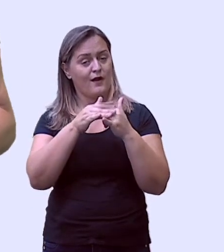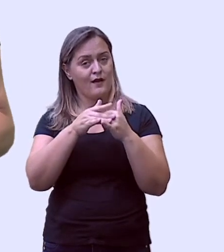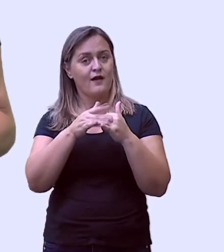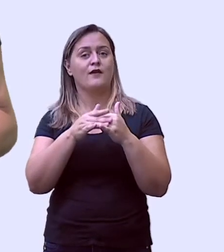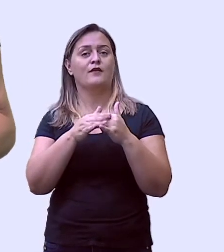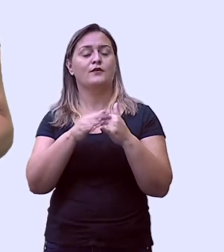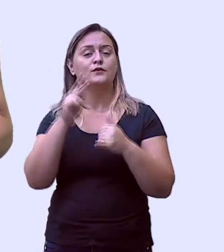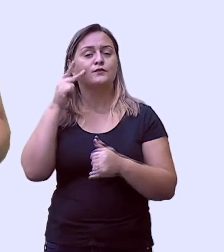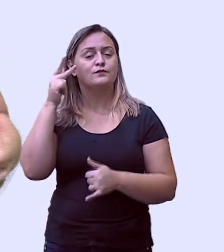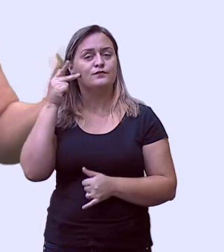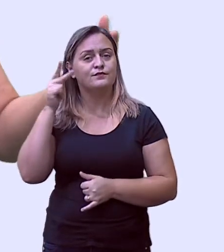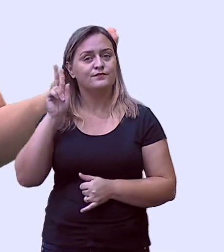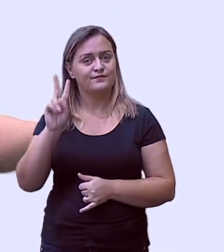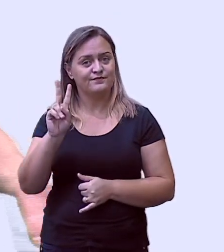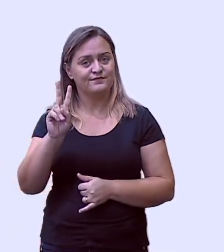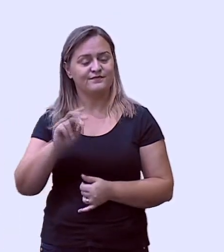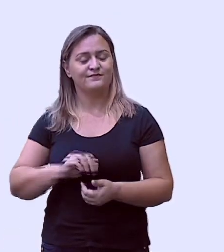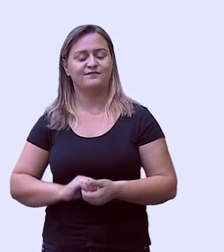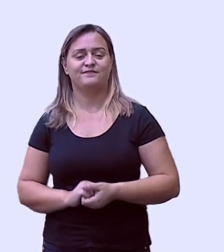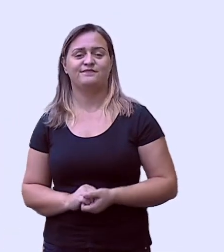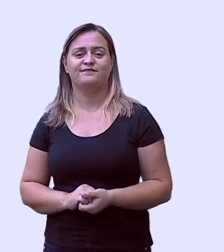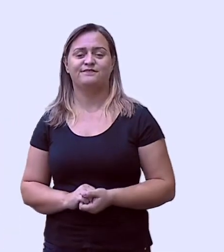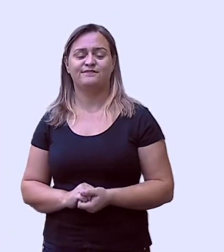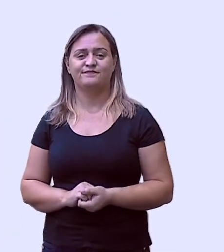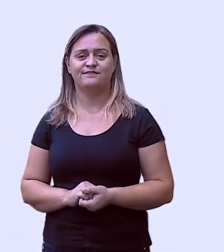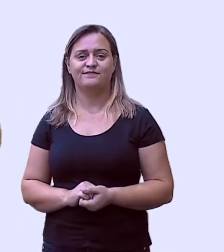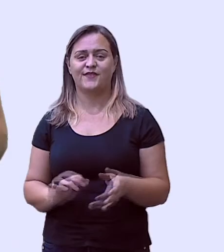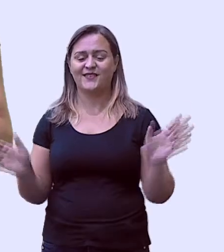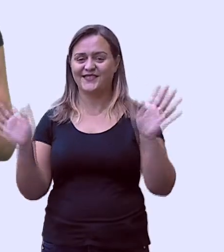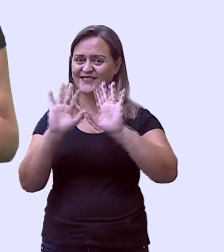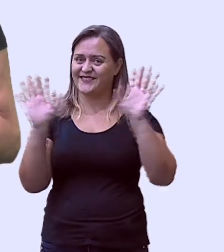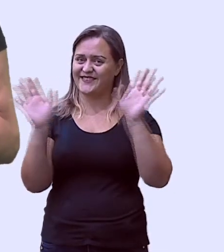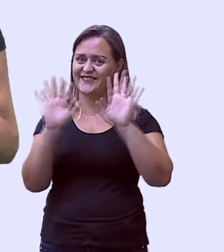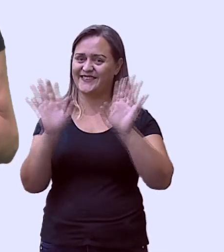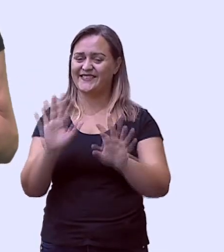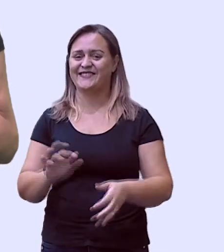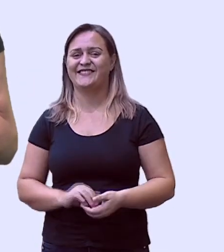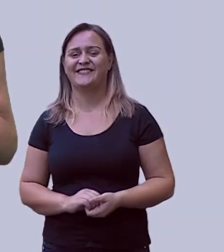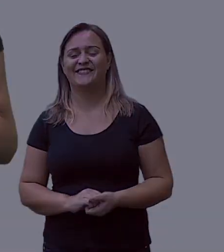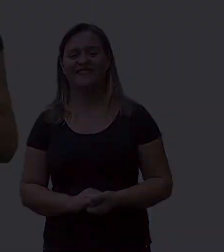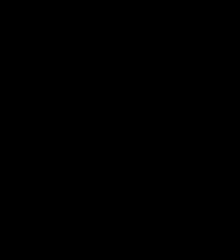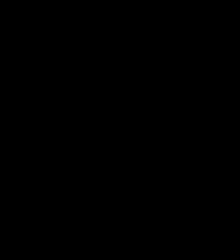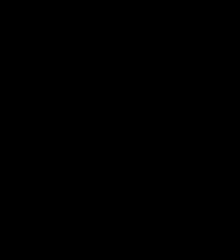nosso canal do YouTube SMED-GV. Até nossa próxima aula!